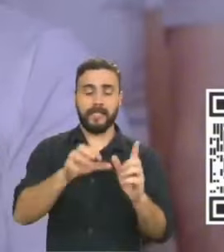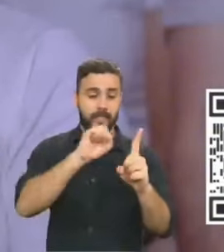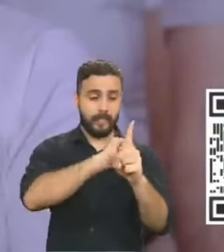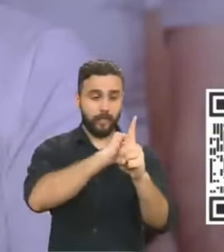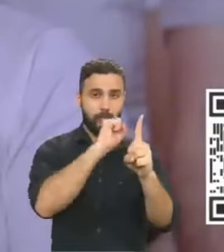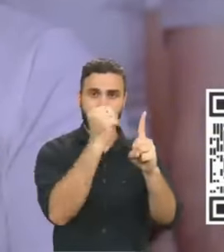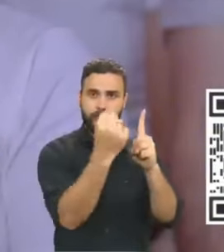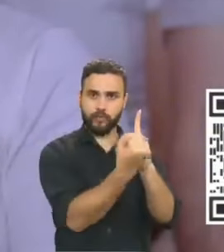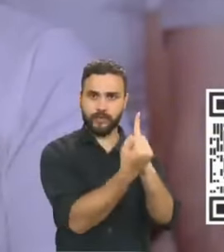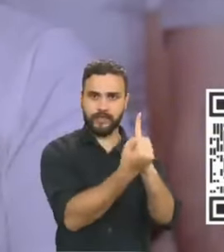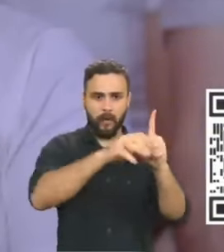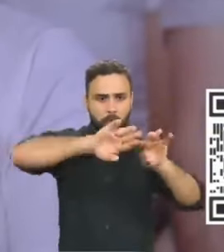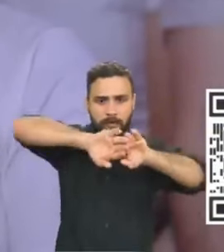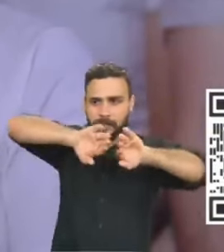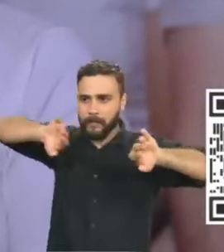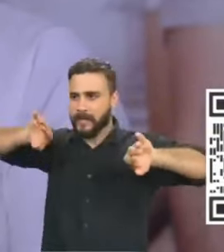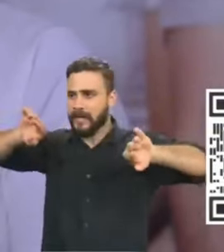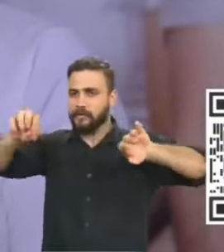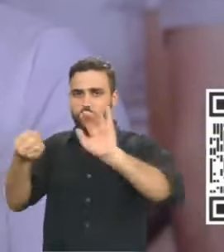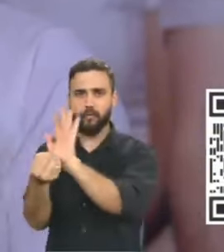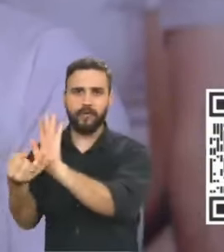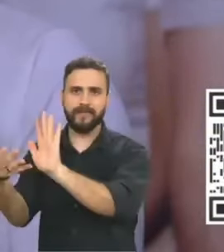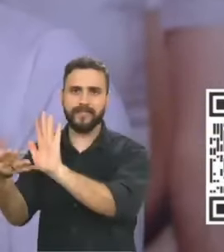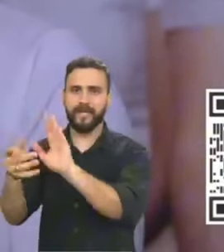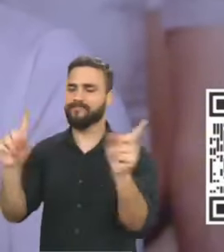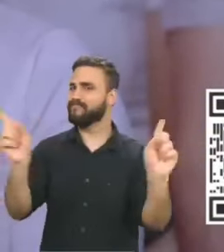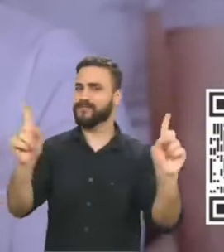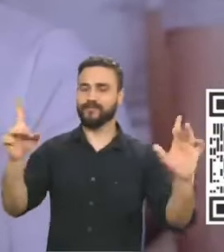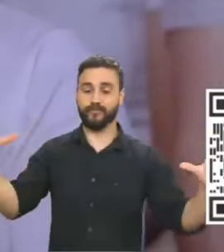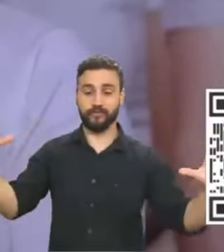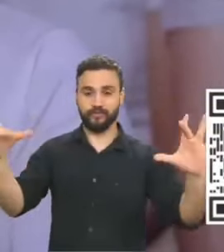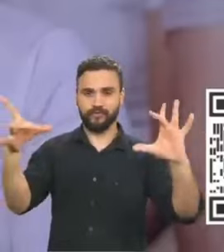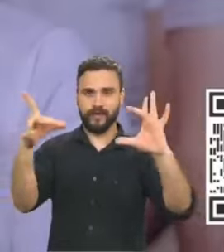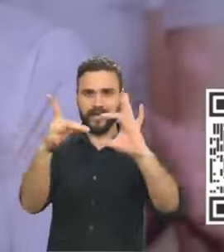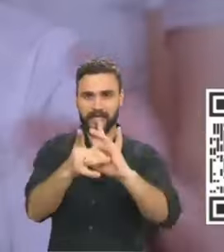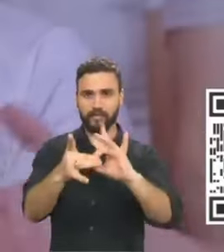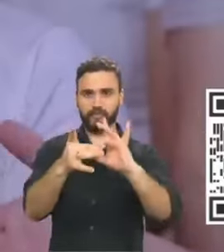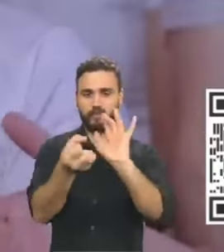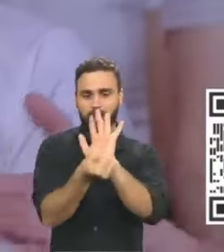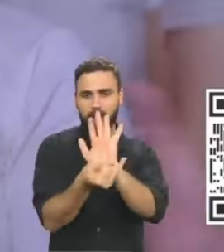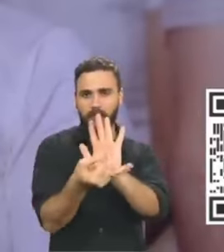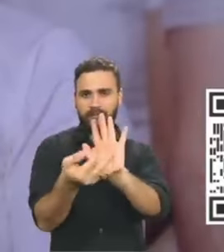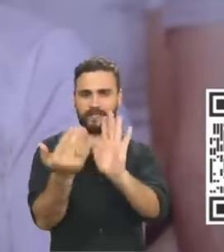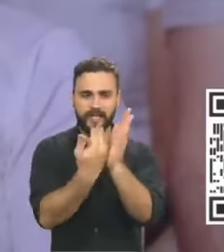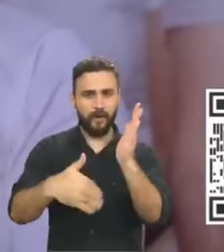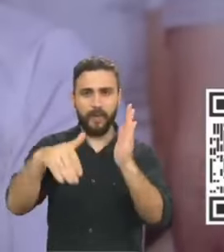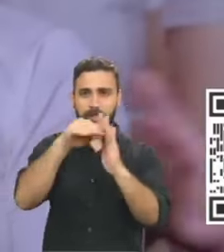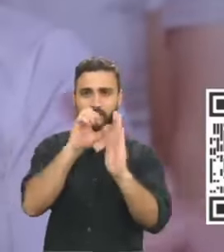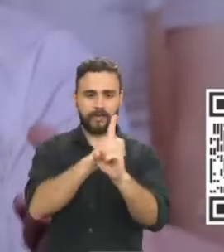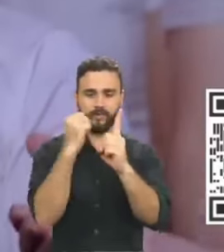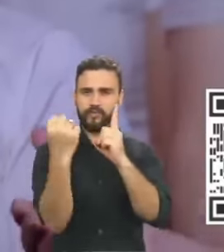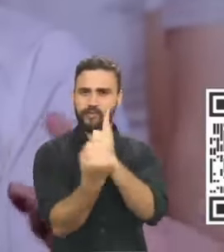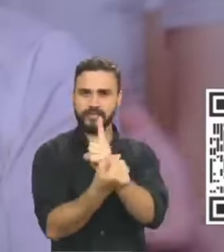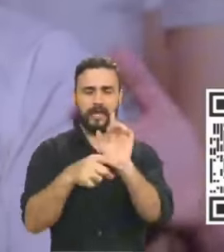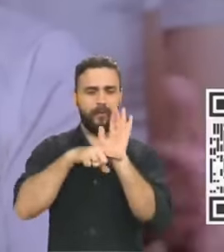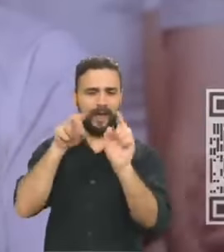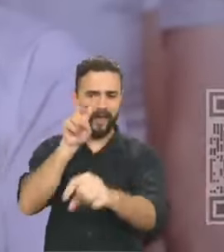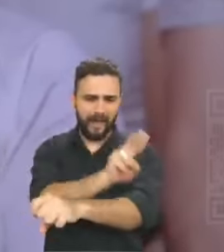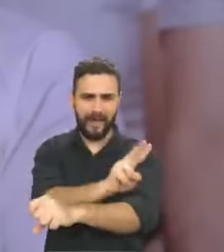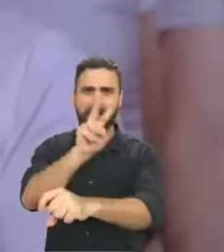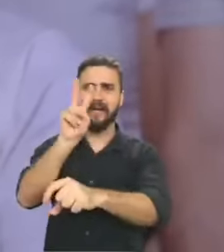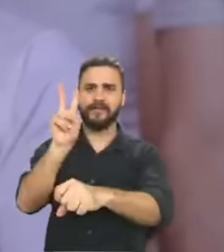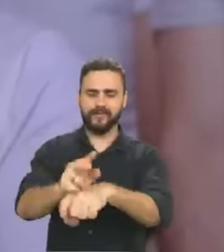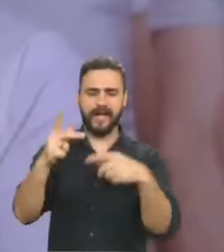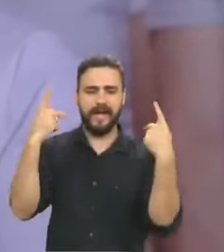no evangelho, né? Existe o evangelho. Amar ao próximo é se compadecer dele e